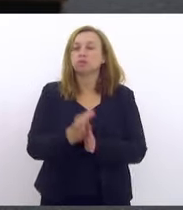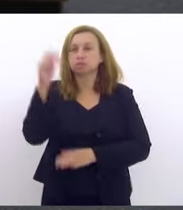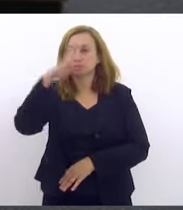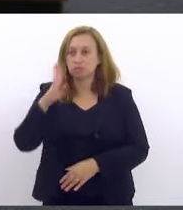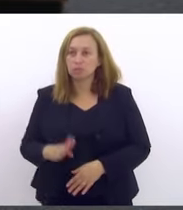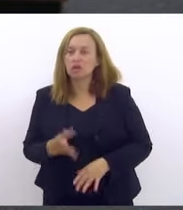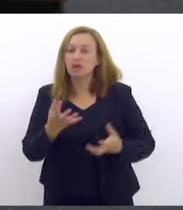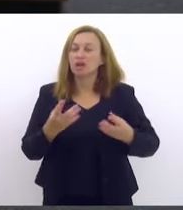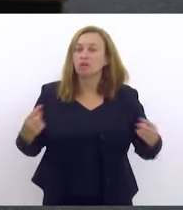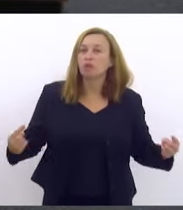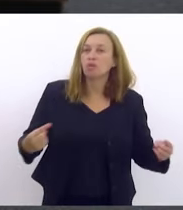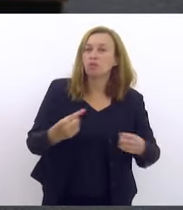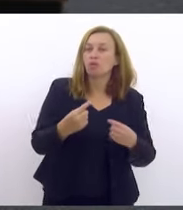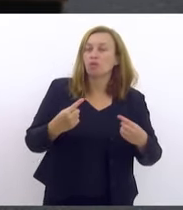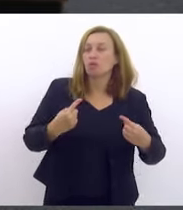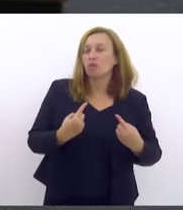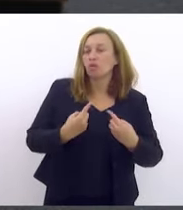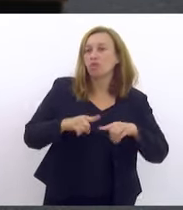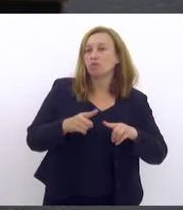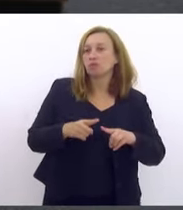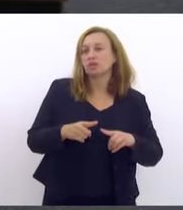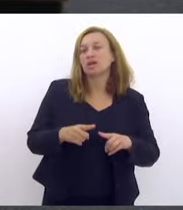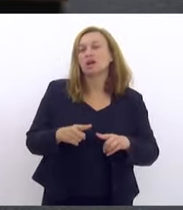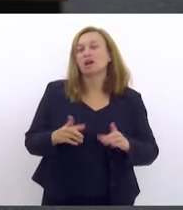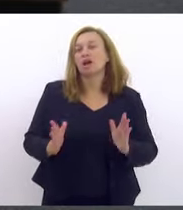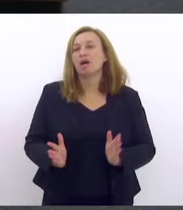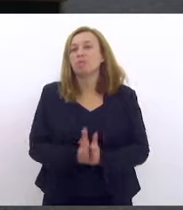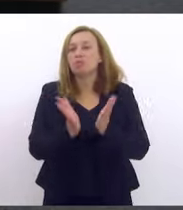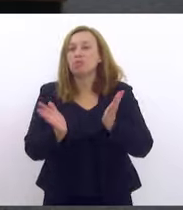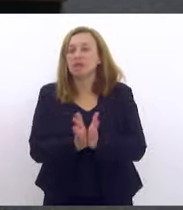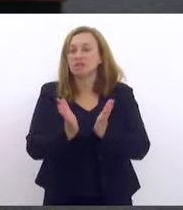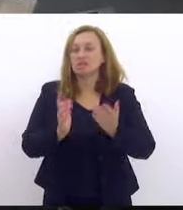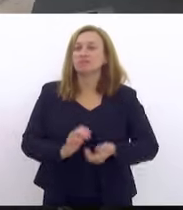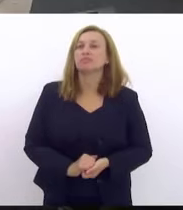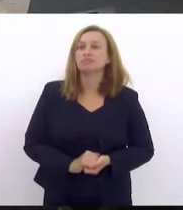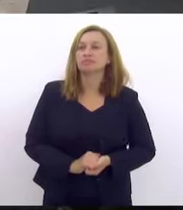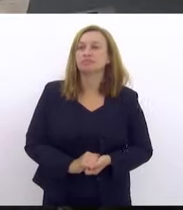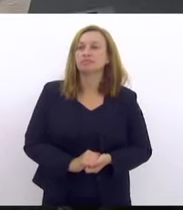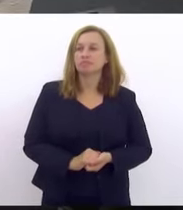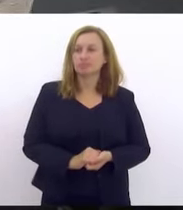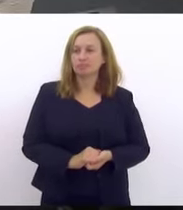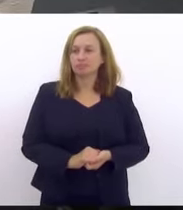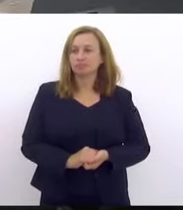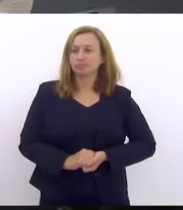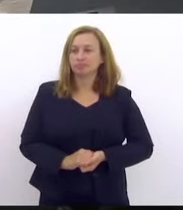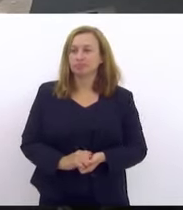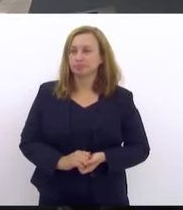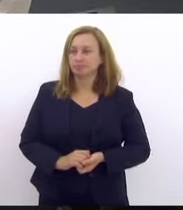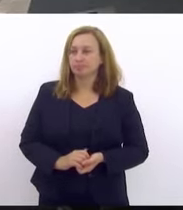gente quer combater a pobreza. A gente não aceita discriminação com os pobres.